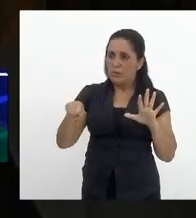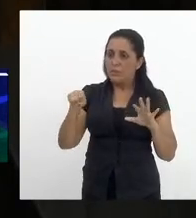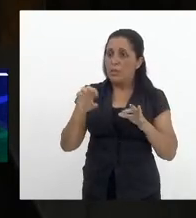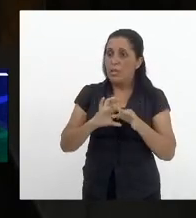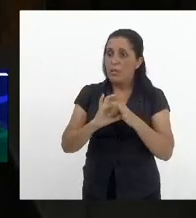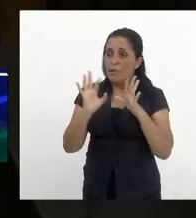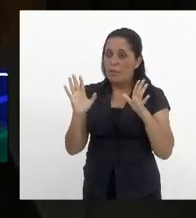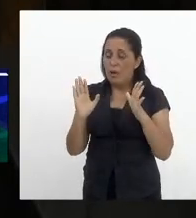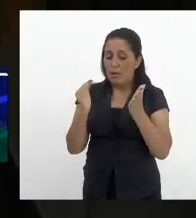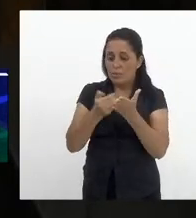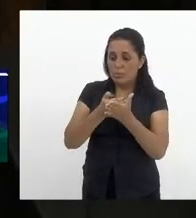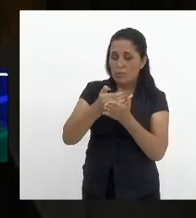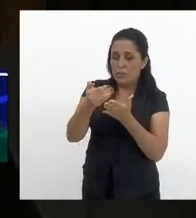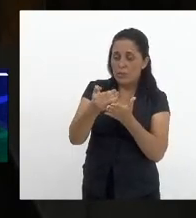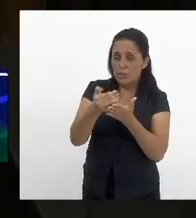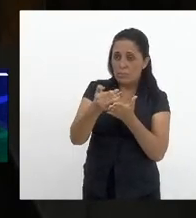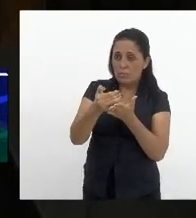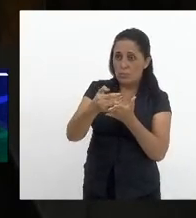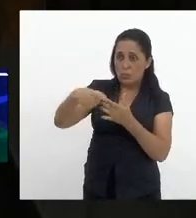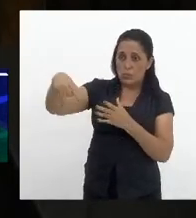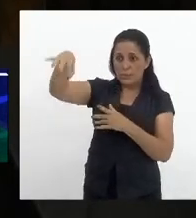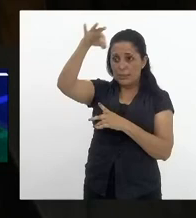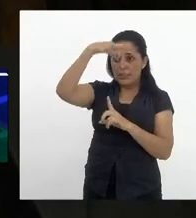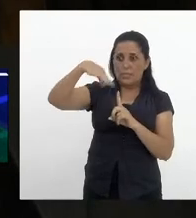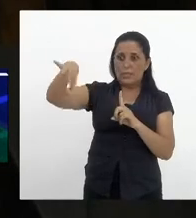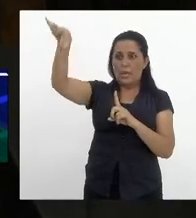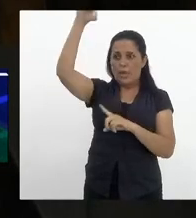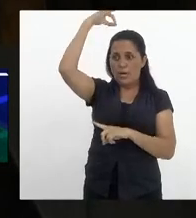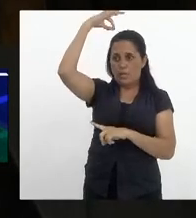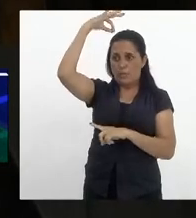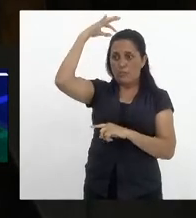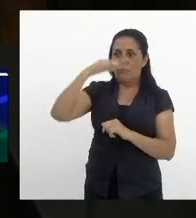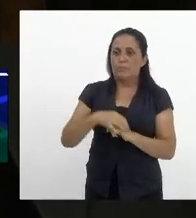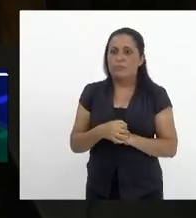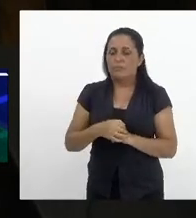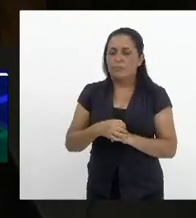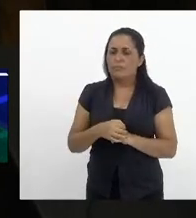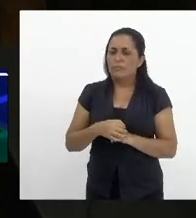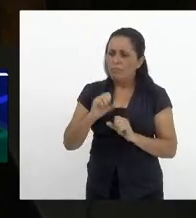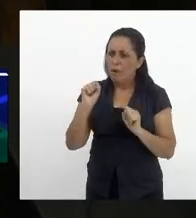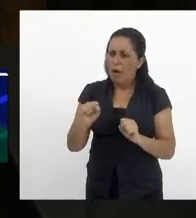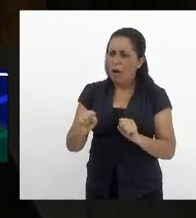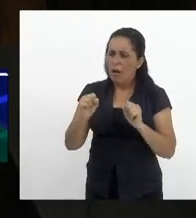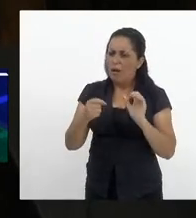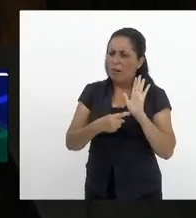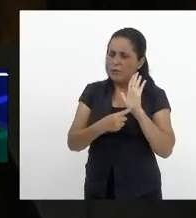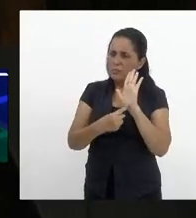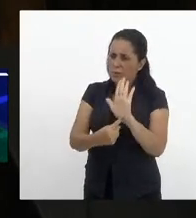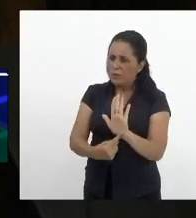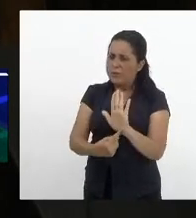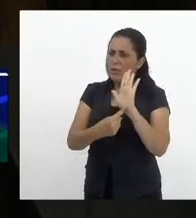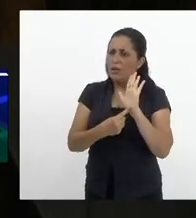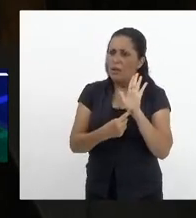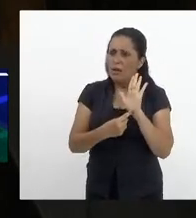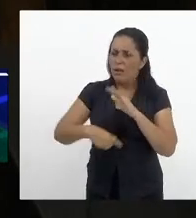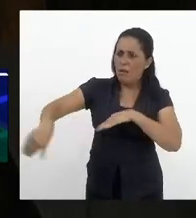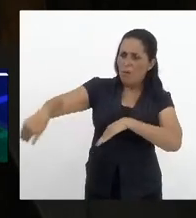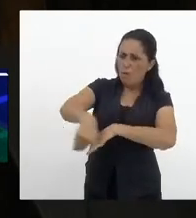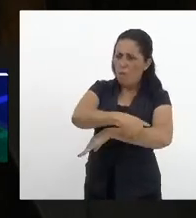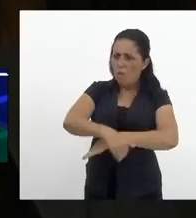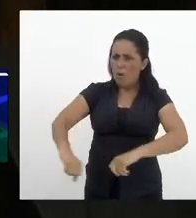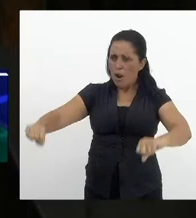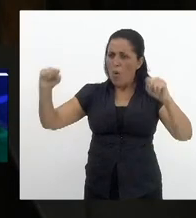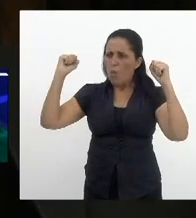Liberdade é um princípio sagrado. Liberdade de se manifestar, liberdade de ir às ruas,